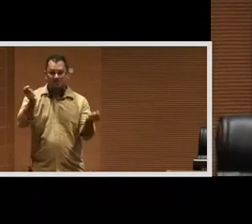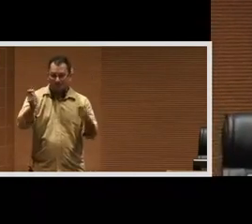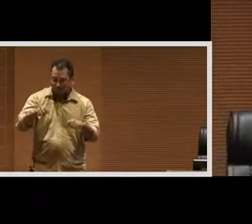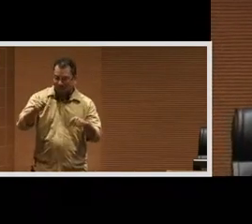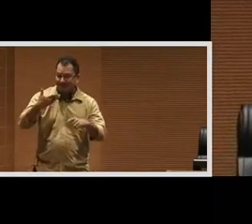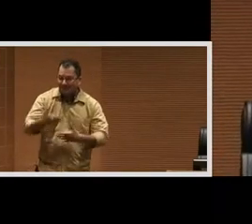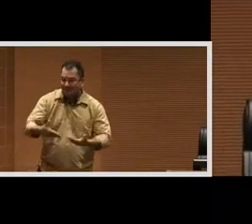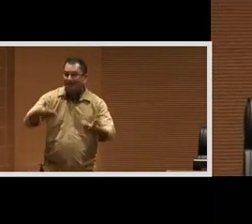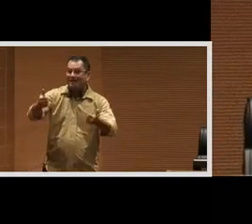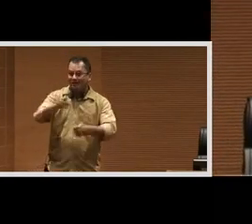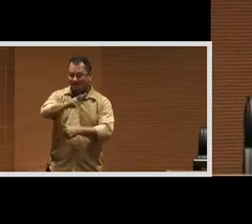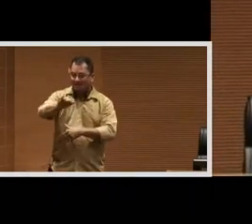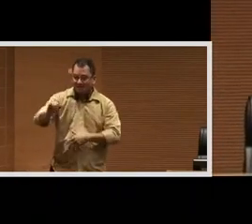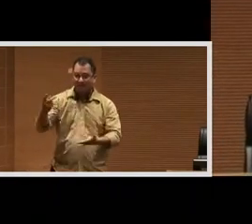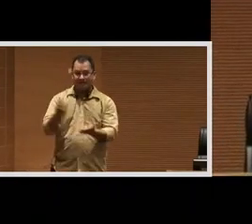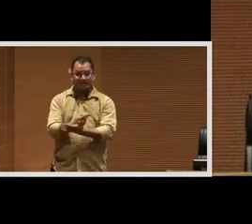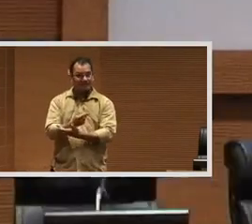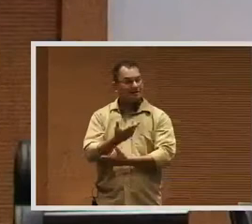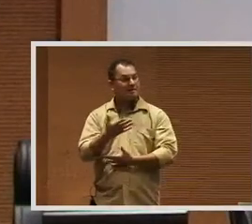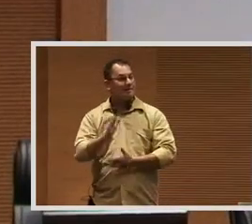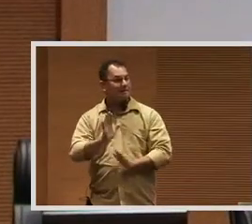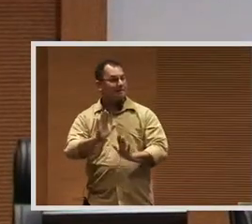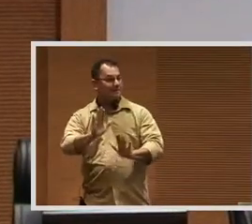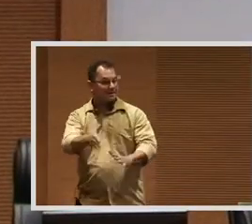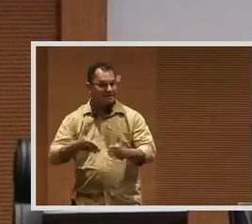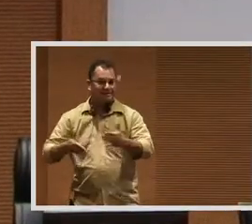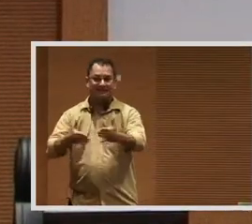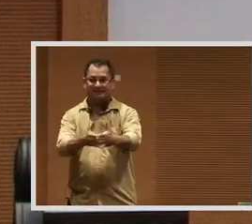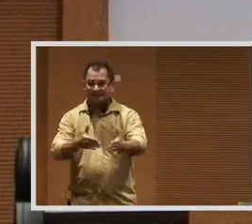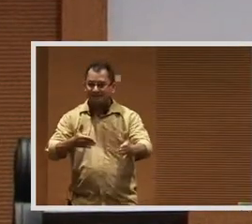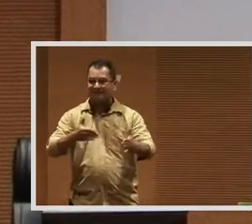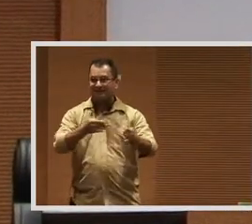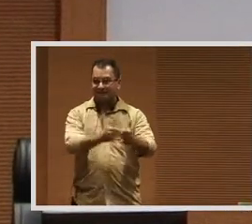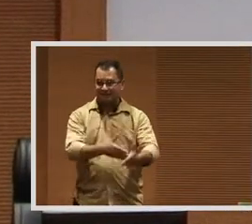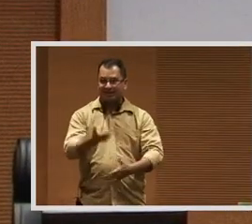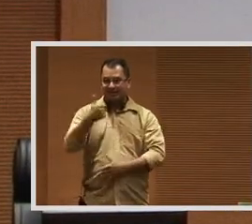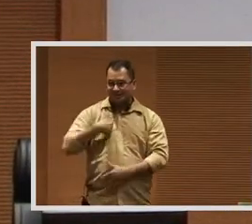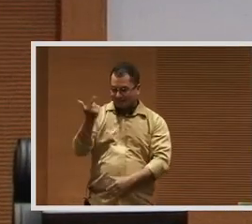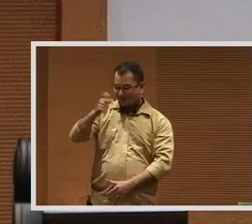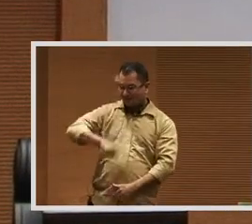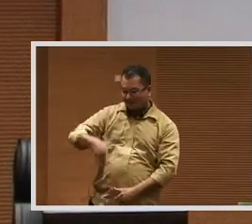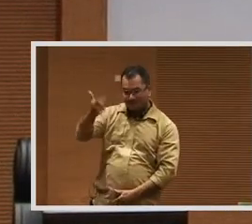será. Mas isso não impede que eu repita.